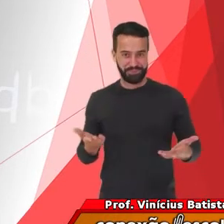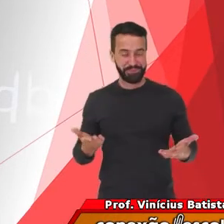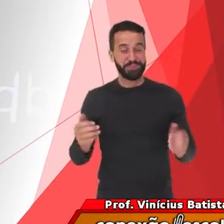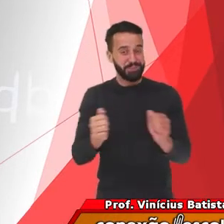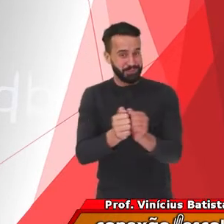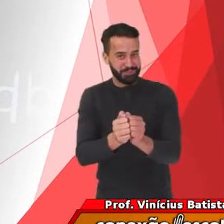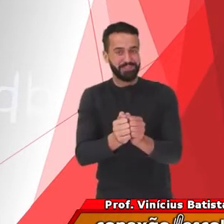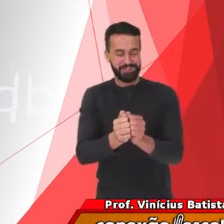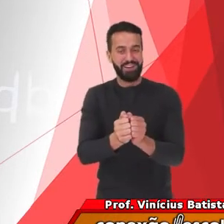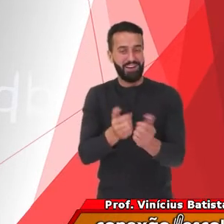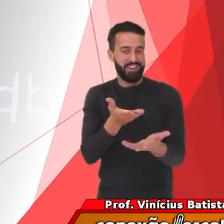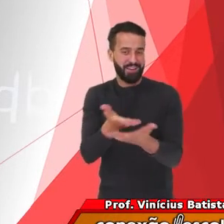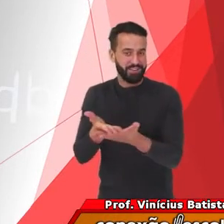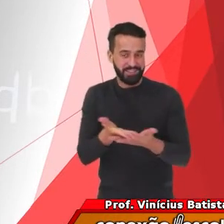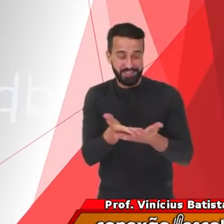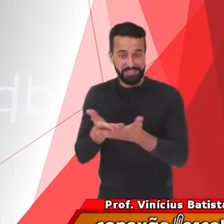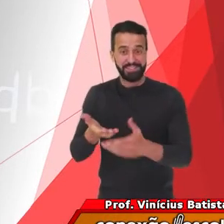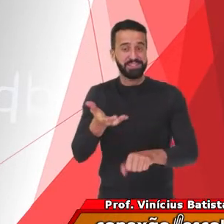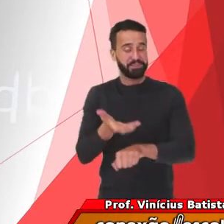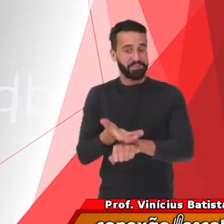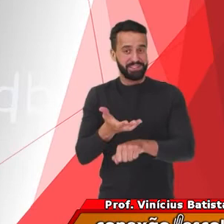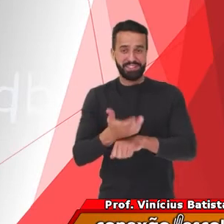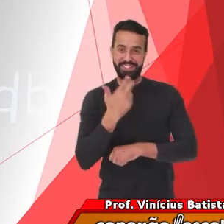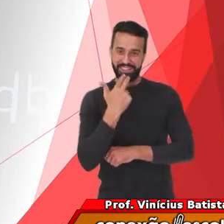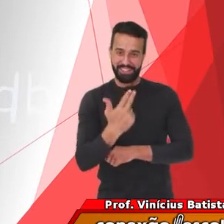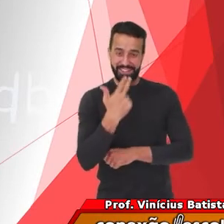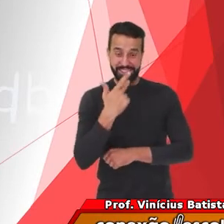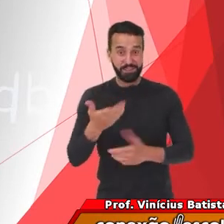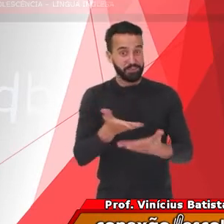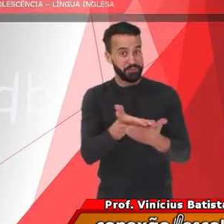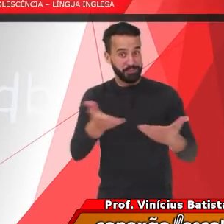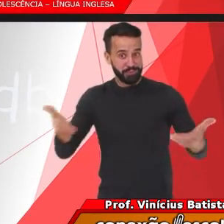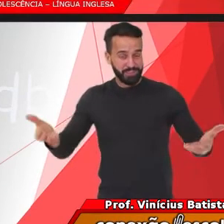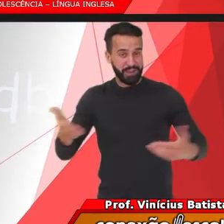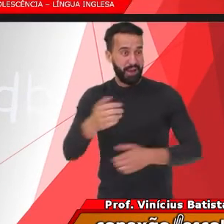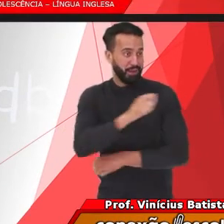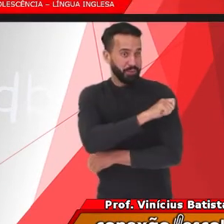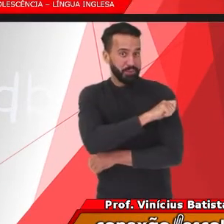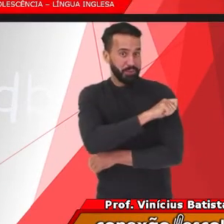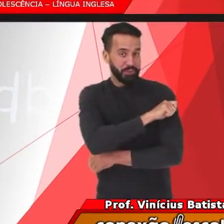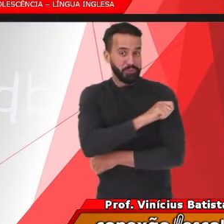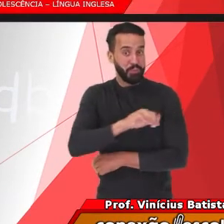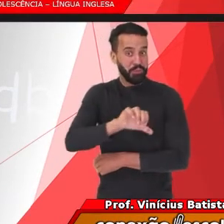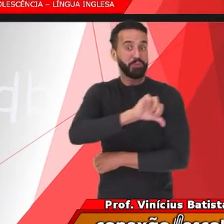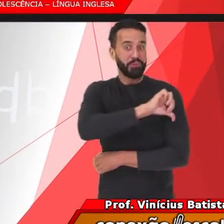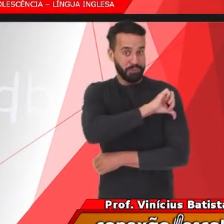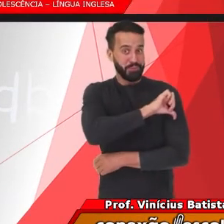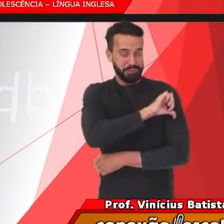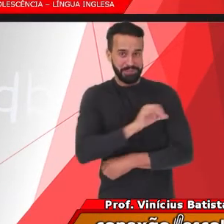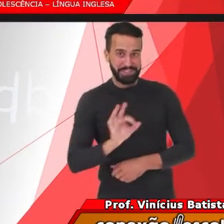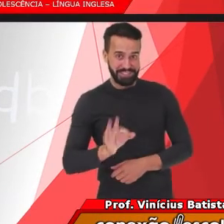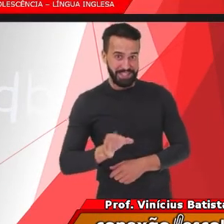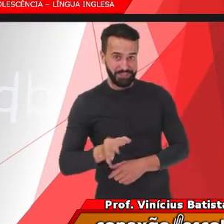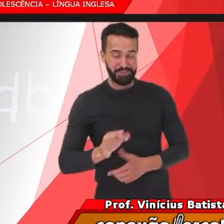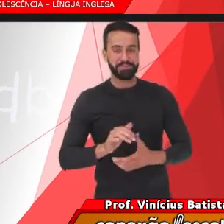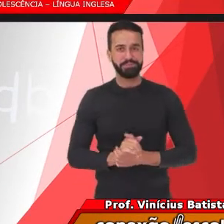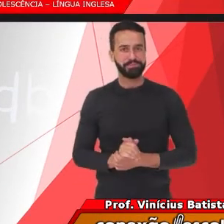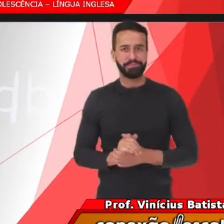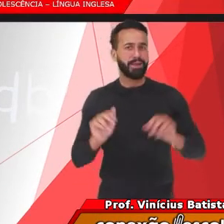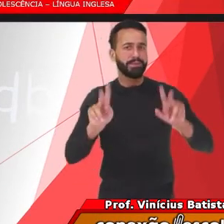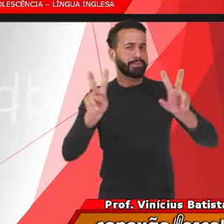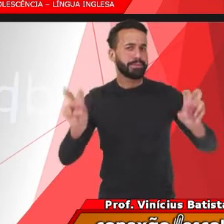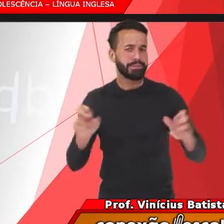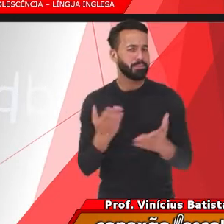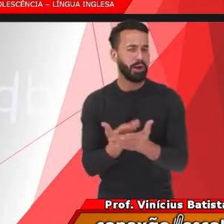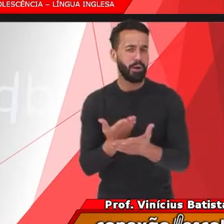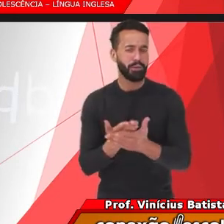juntos ministraremos mais uma aula de língua inglesa para vocês, alunos do 9º ano, certo? Qual será o tema da nossa